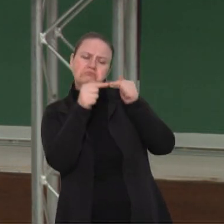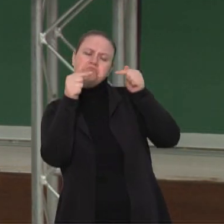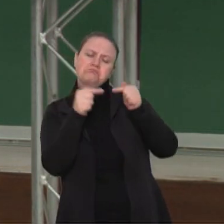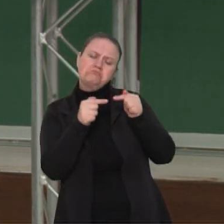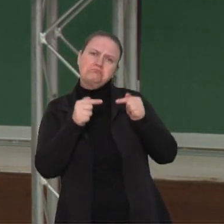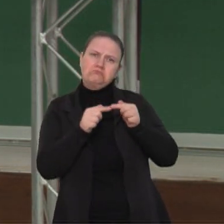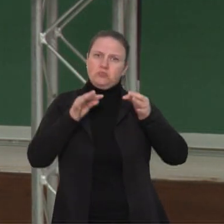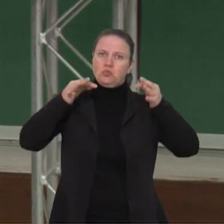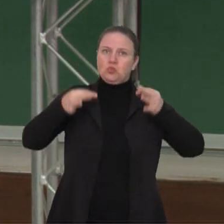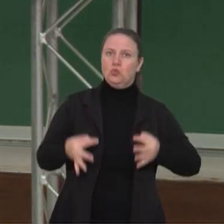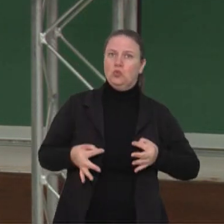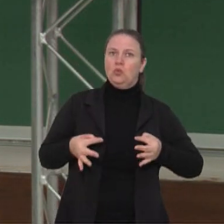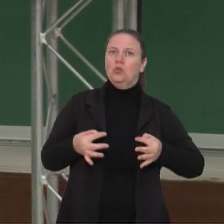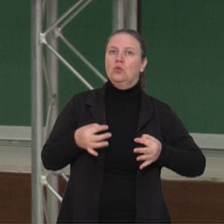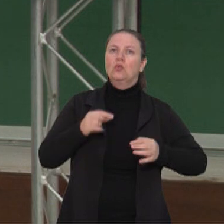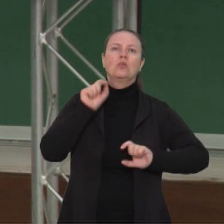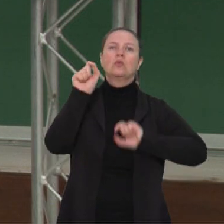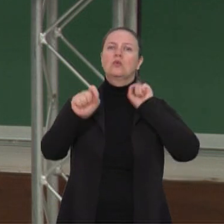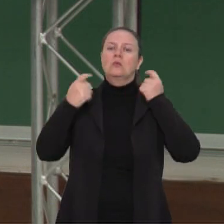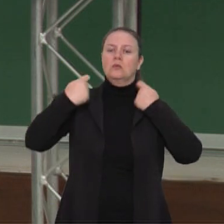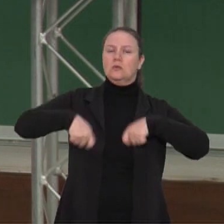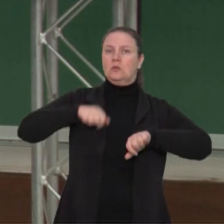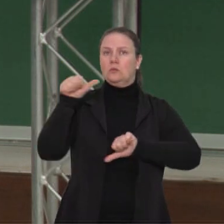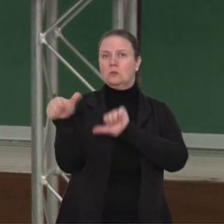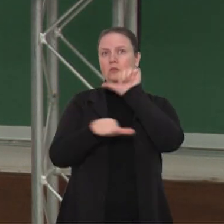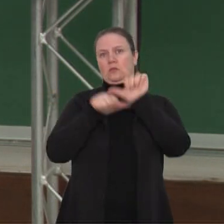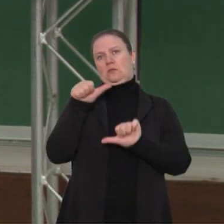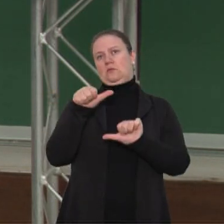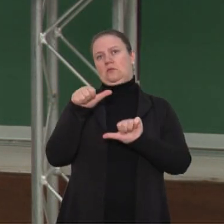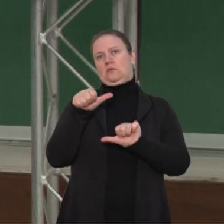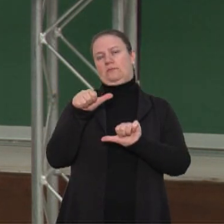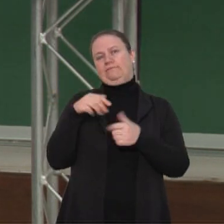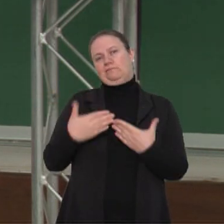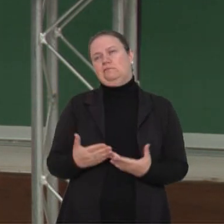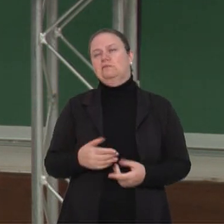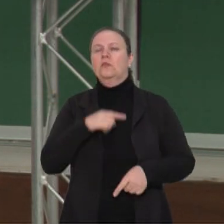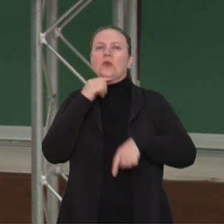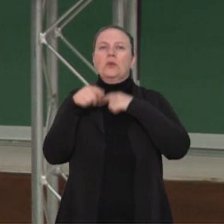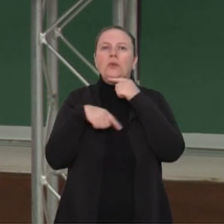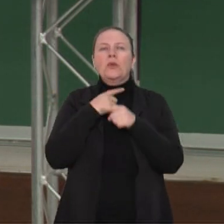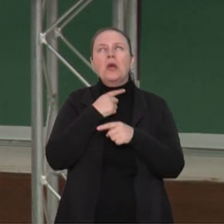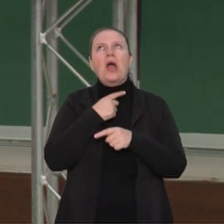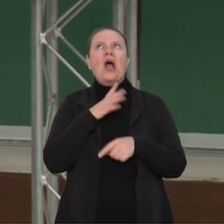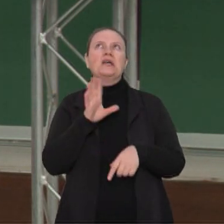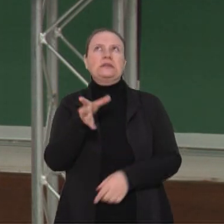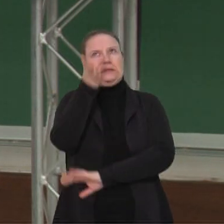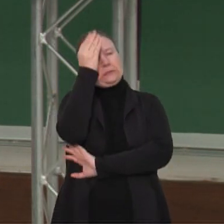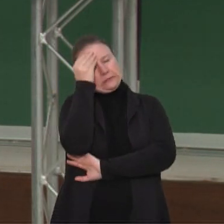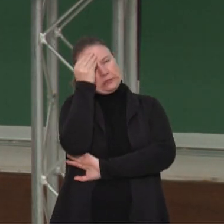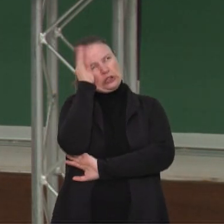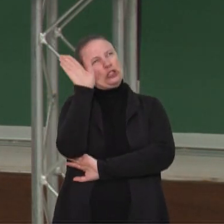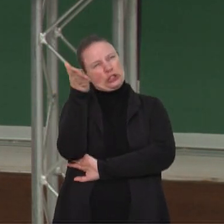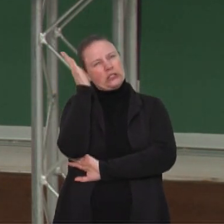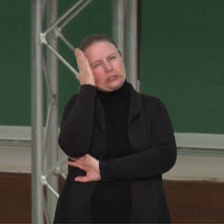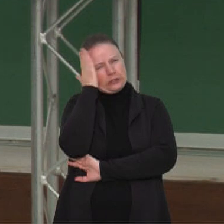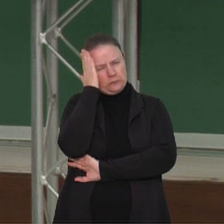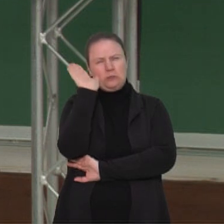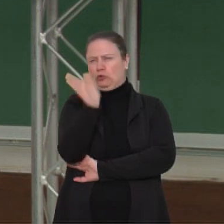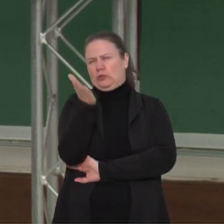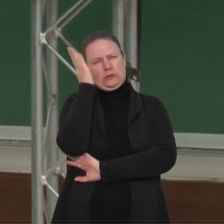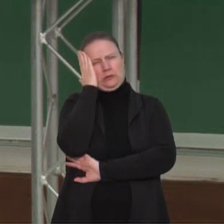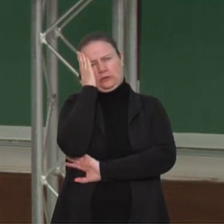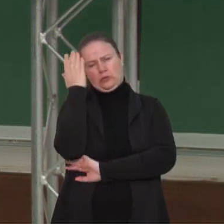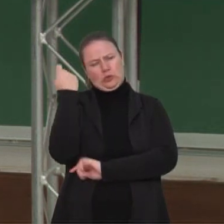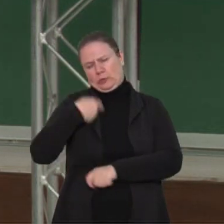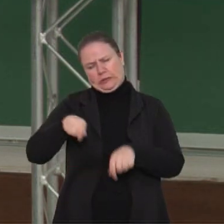as outras, o que precisa ser mudado. Não adianta falar assim, ai, tá tudo aqui na minha cabeça, ai, tá tudo aqui na minha